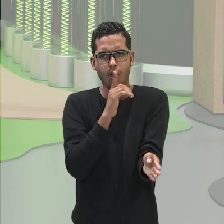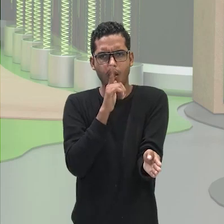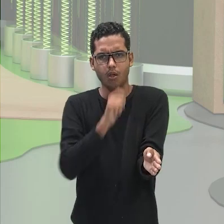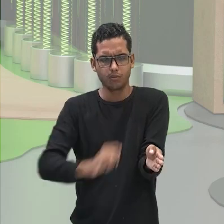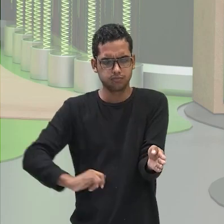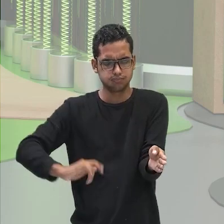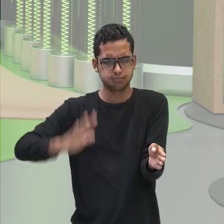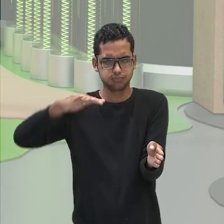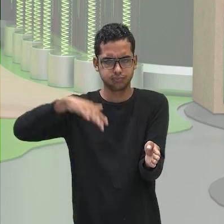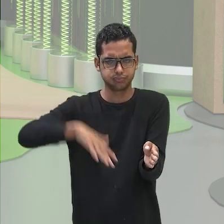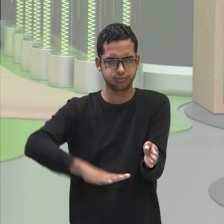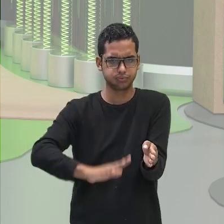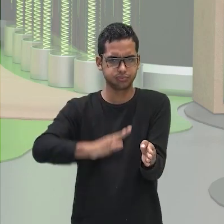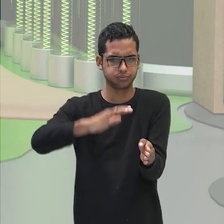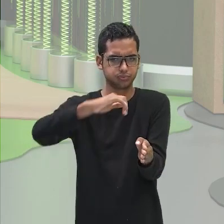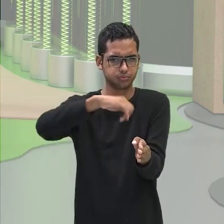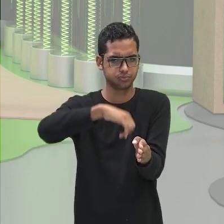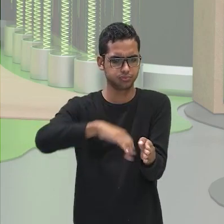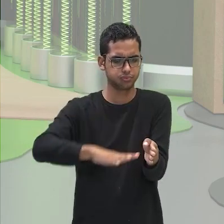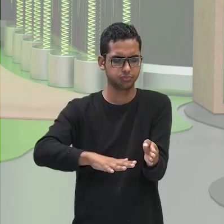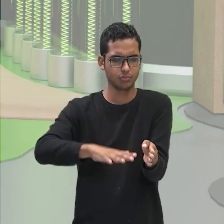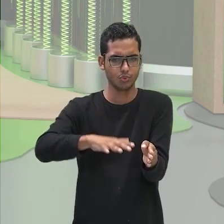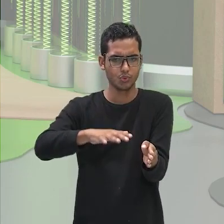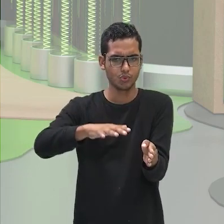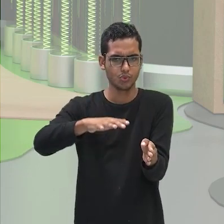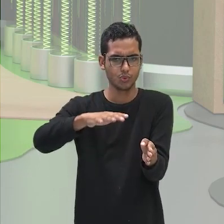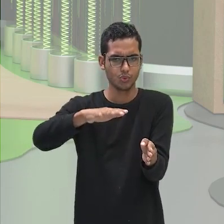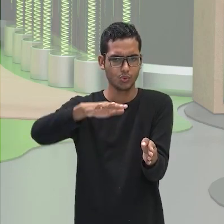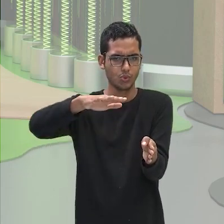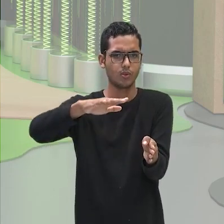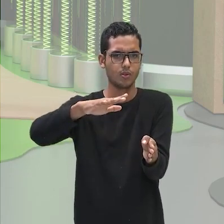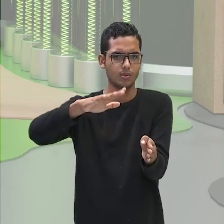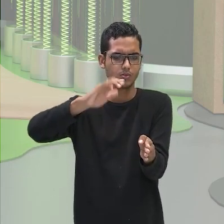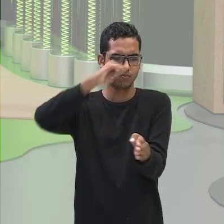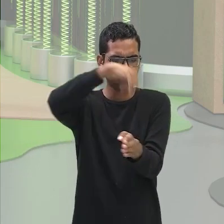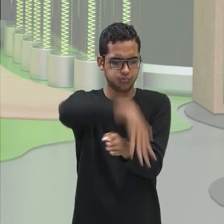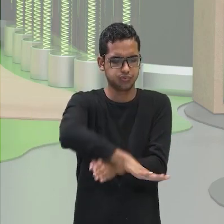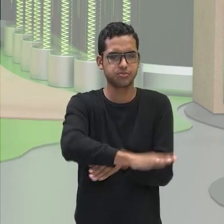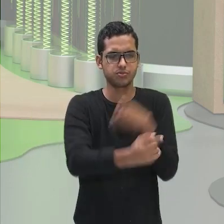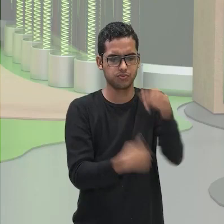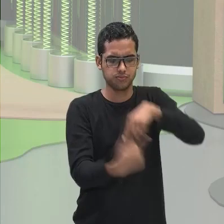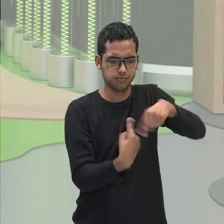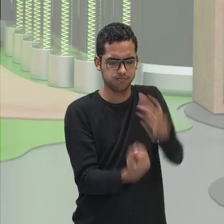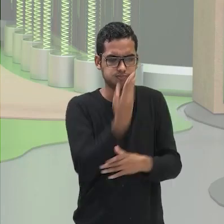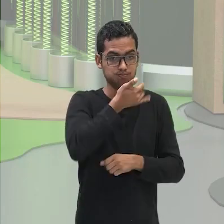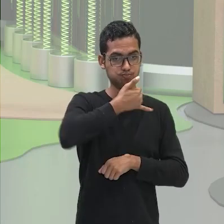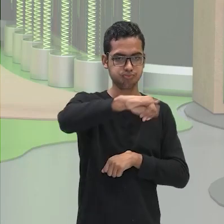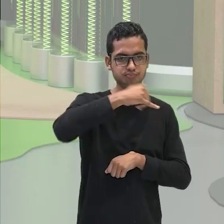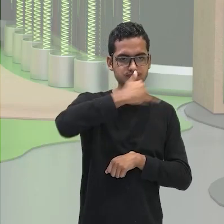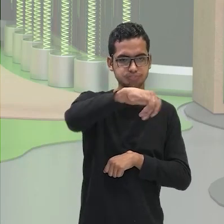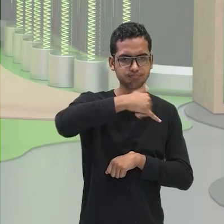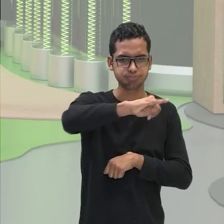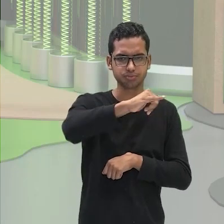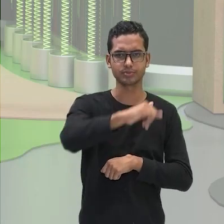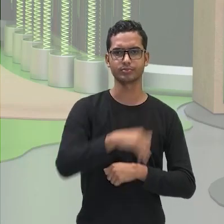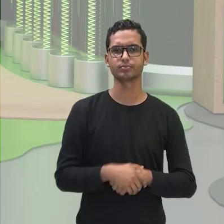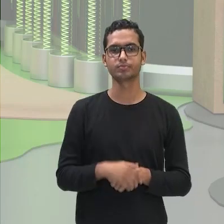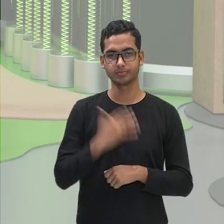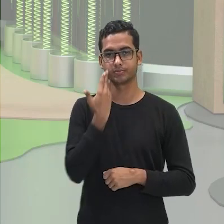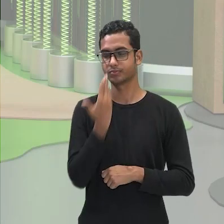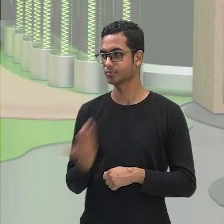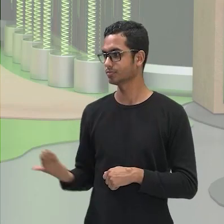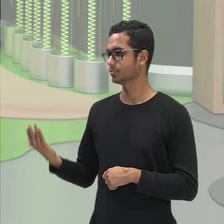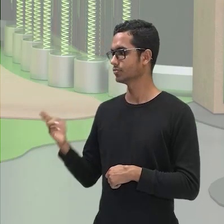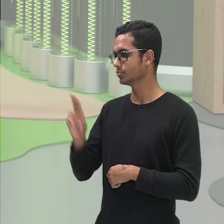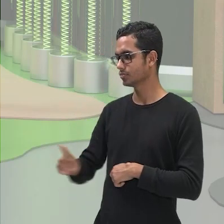mais utilizada no nosso país, por exemplo, são as usinas hidrelétricas que utilizam aí a água